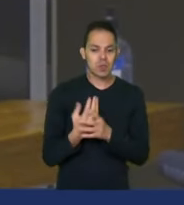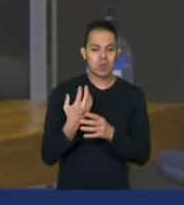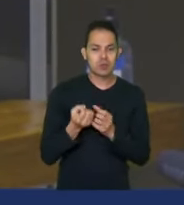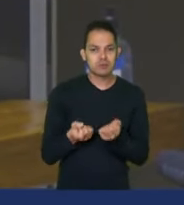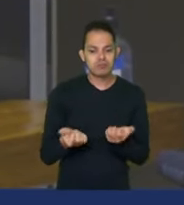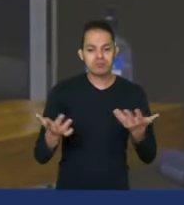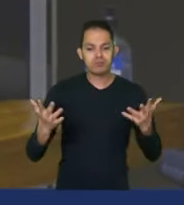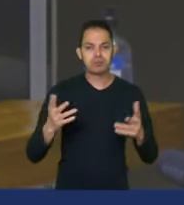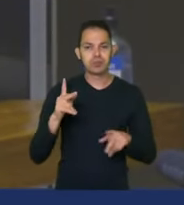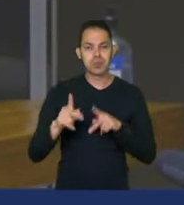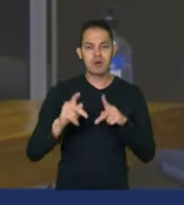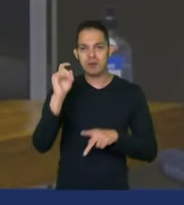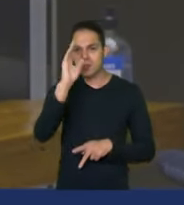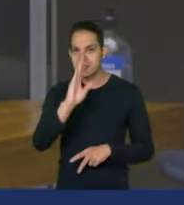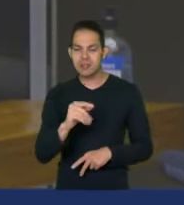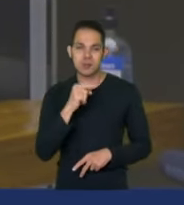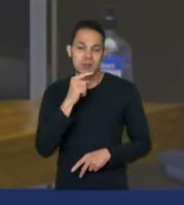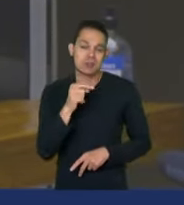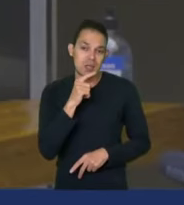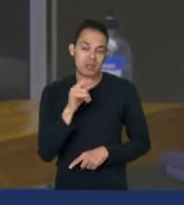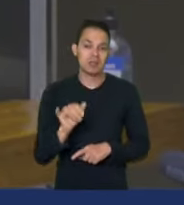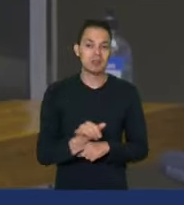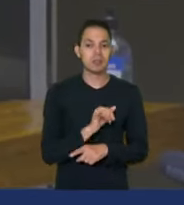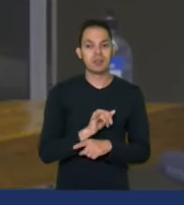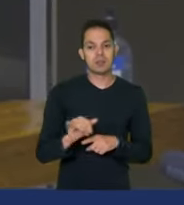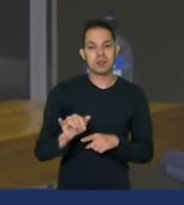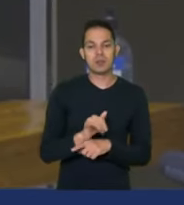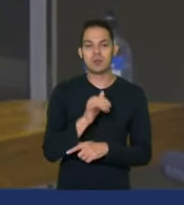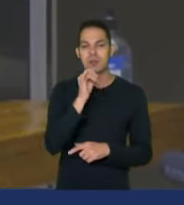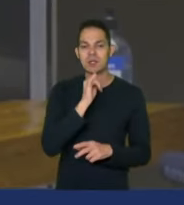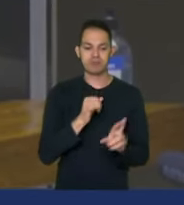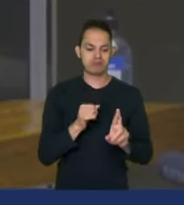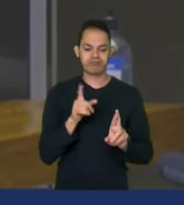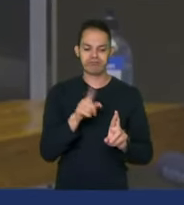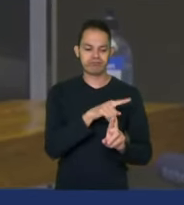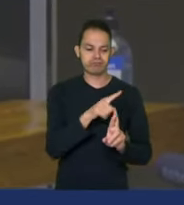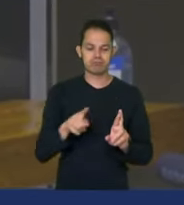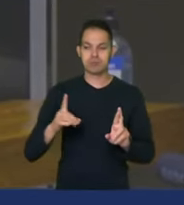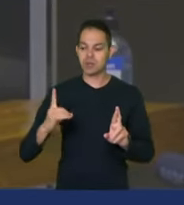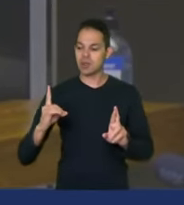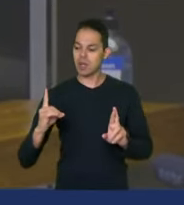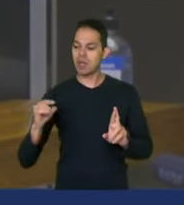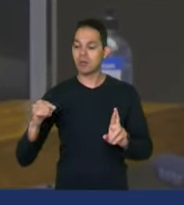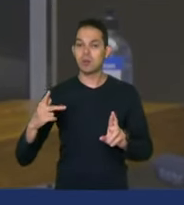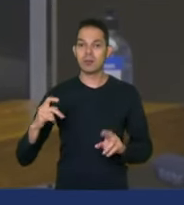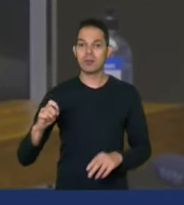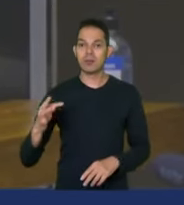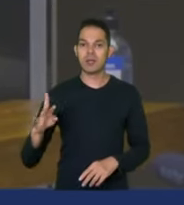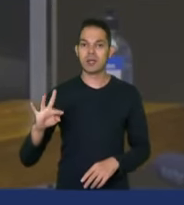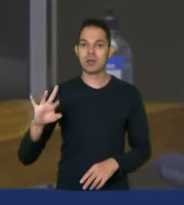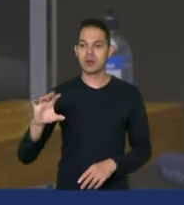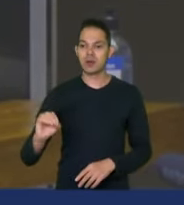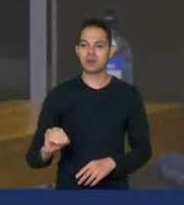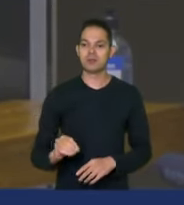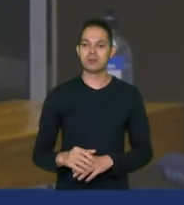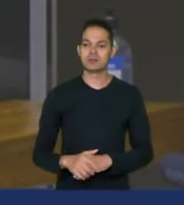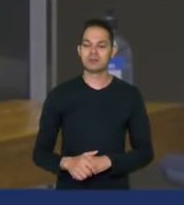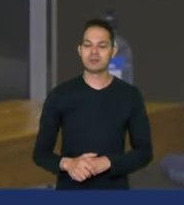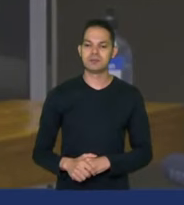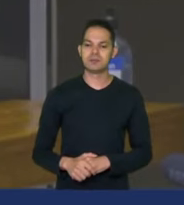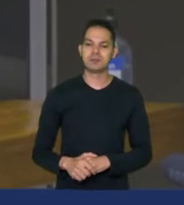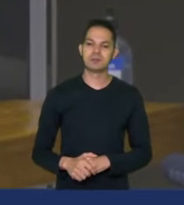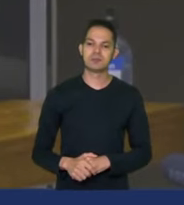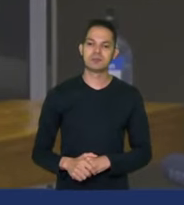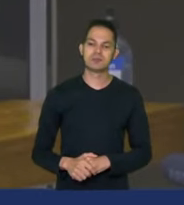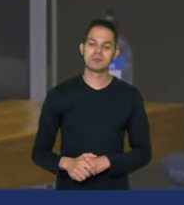coisas, algumas ações que aconteceram, como a dolarização do petróleo, que trouxe uma alta, como, né, nós não